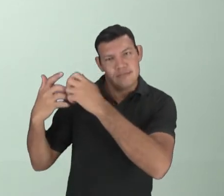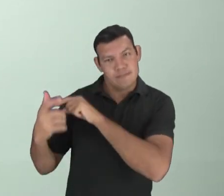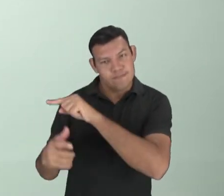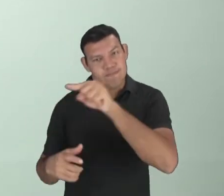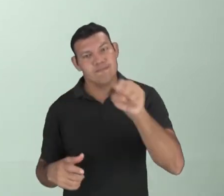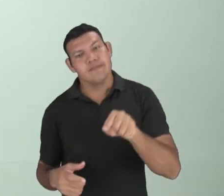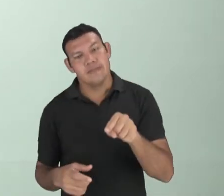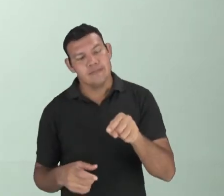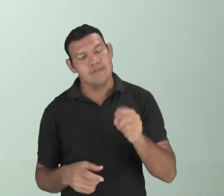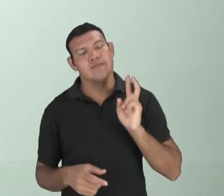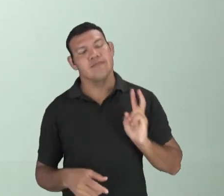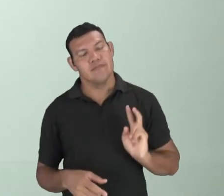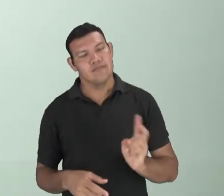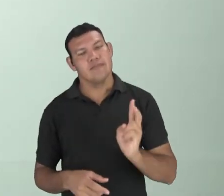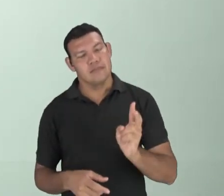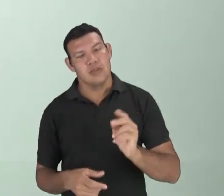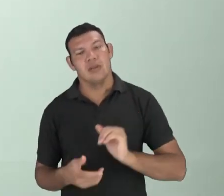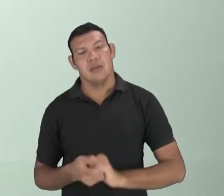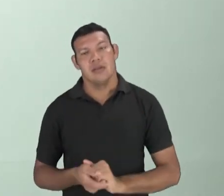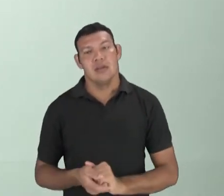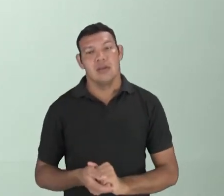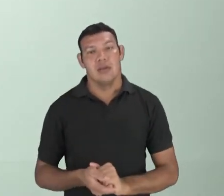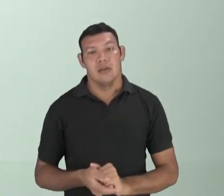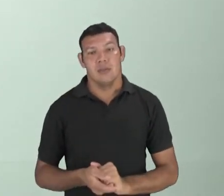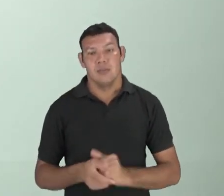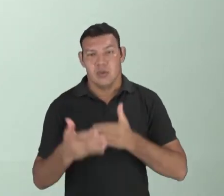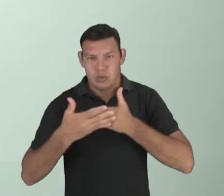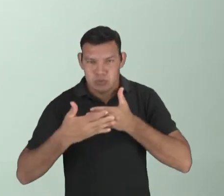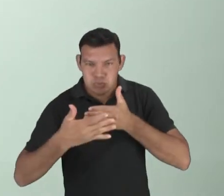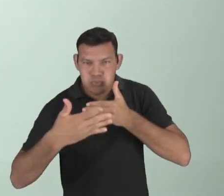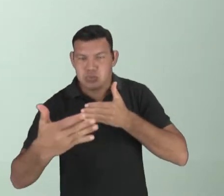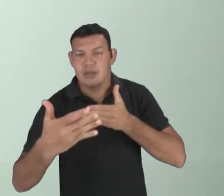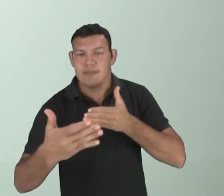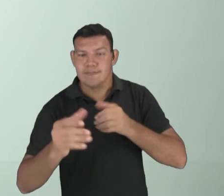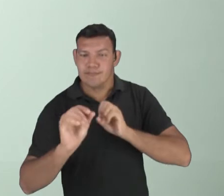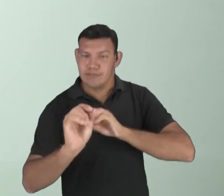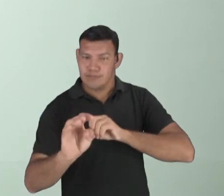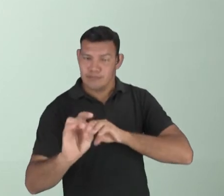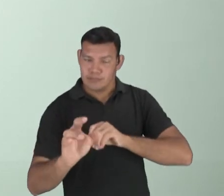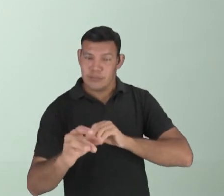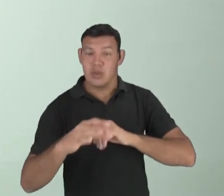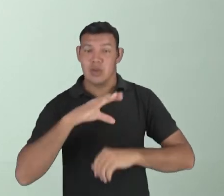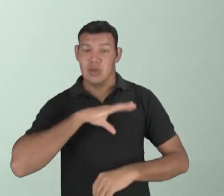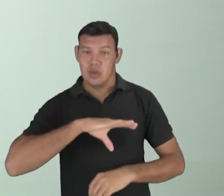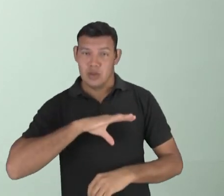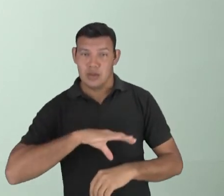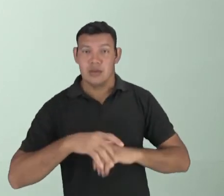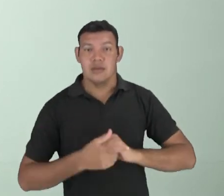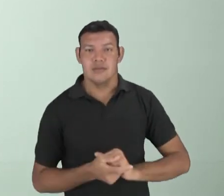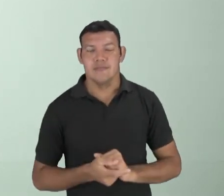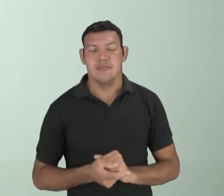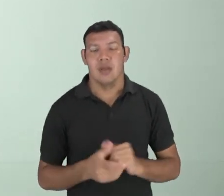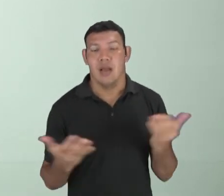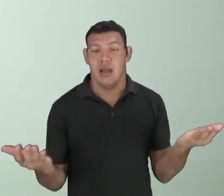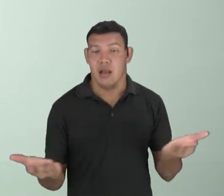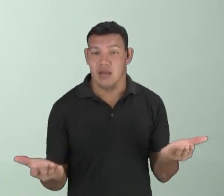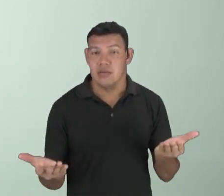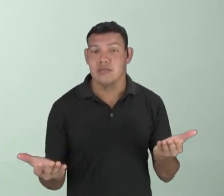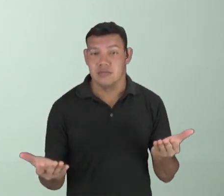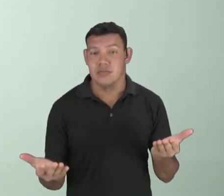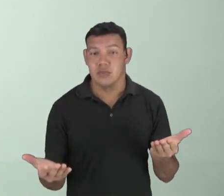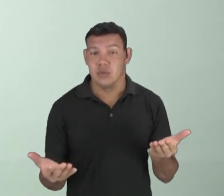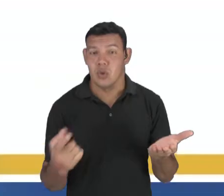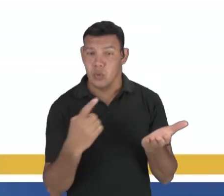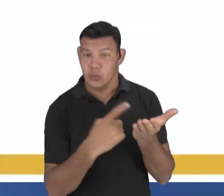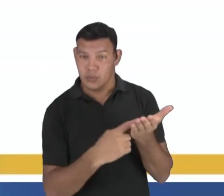gente possa sempre dar um passo a mais com relação ao ensino da língua portuguesa. Então, nesse